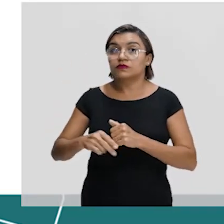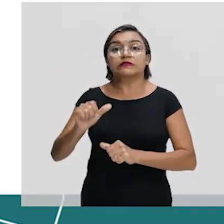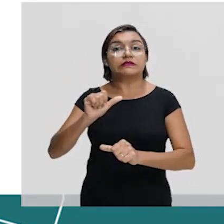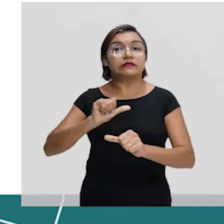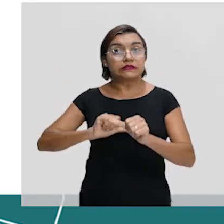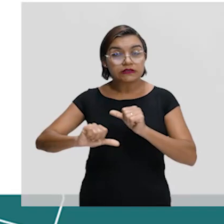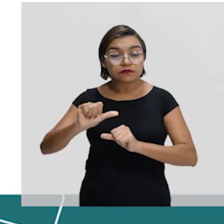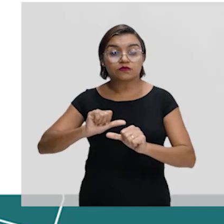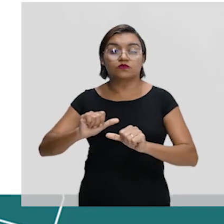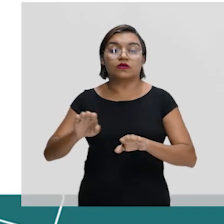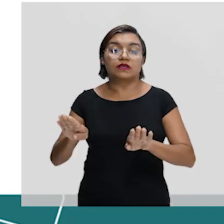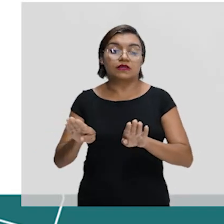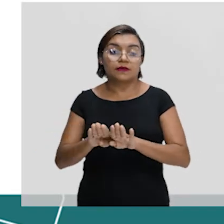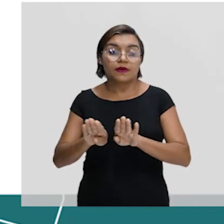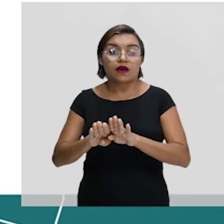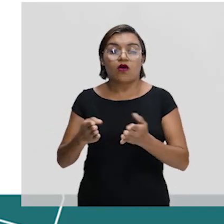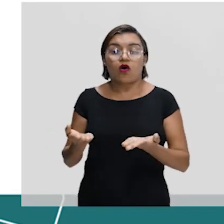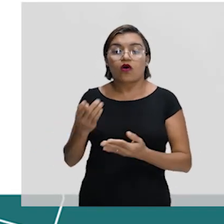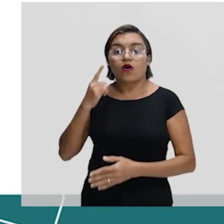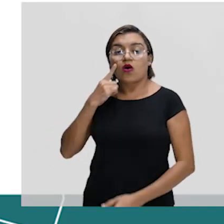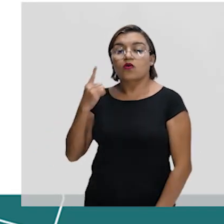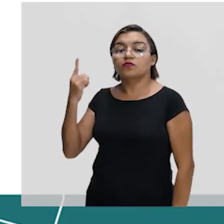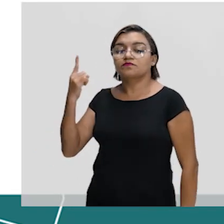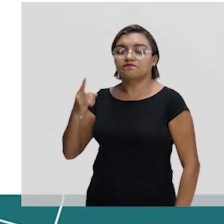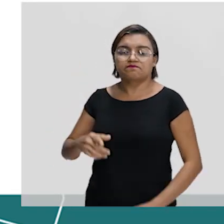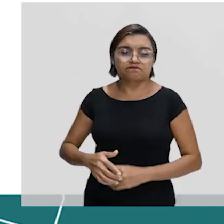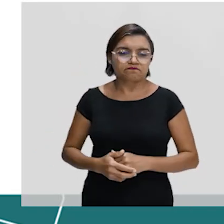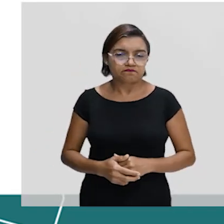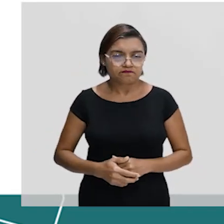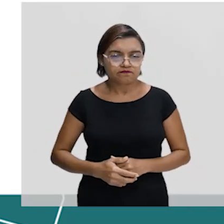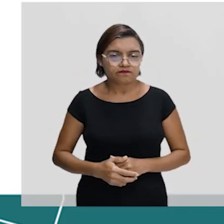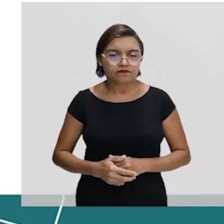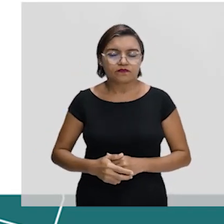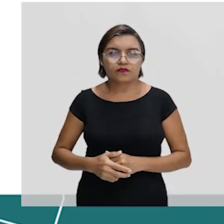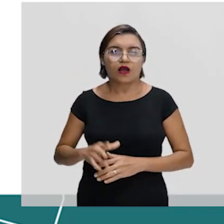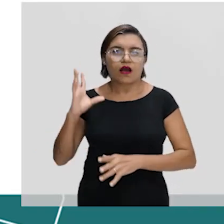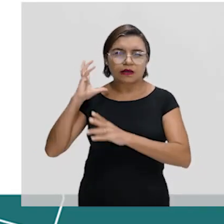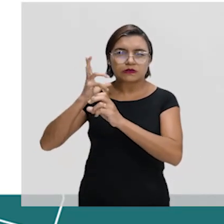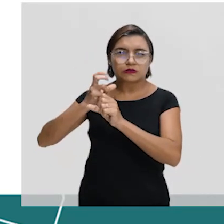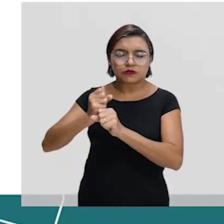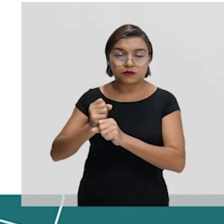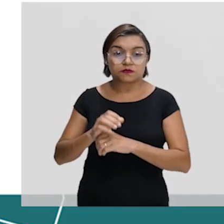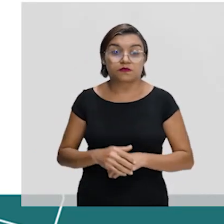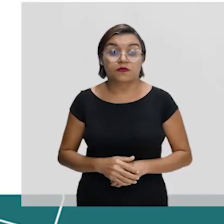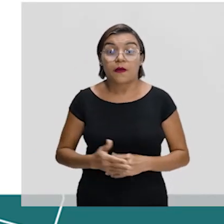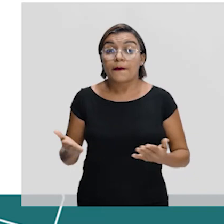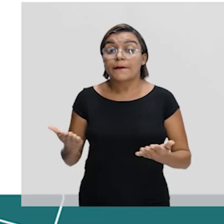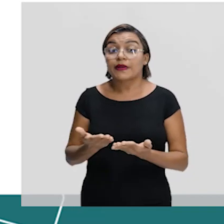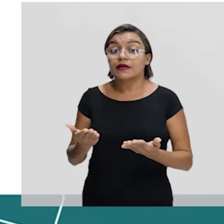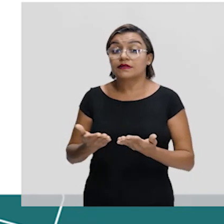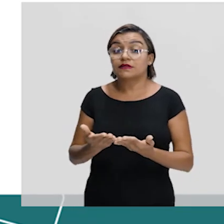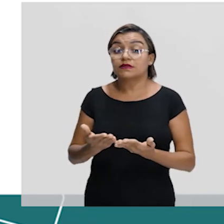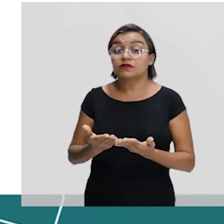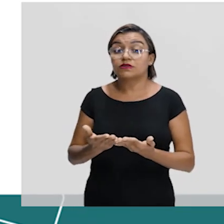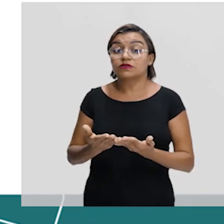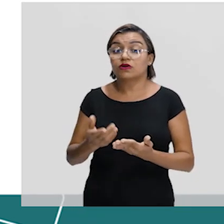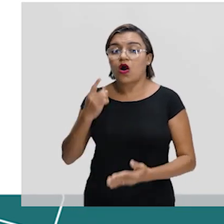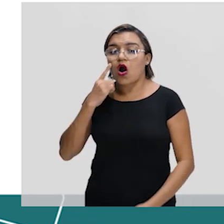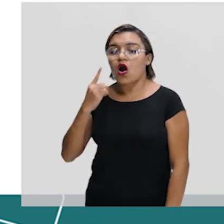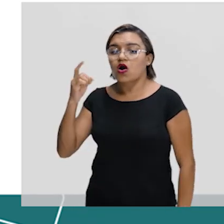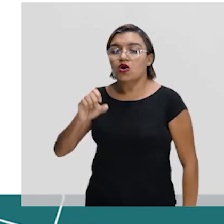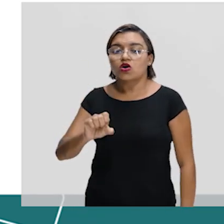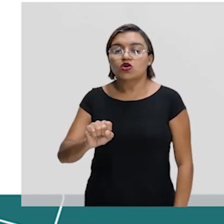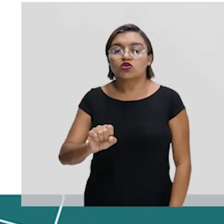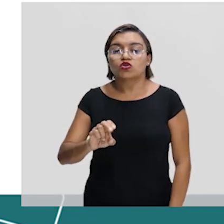alguns verbos irregulares. Vamos recapitular. Então, o presente do subjuntivo,